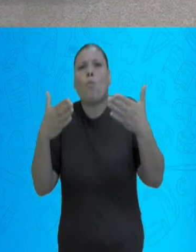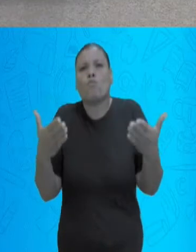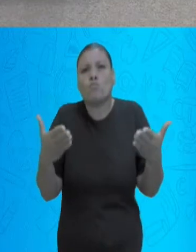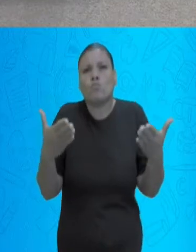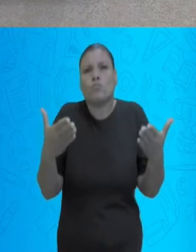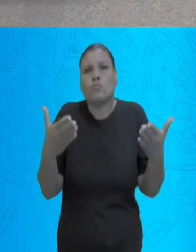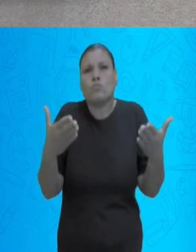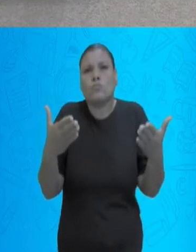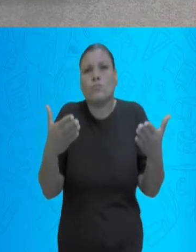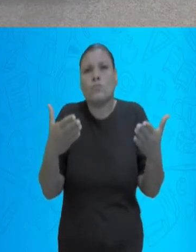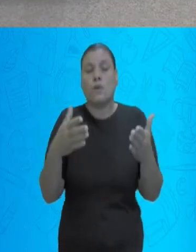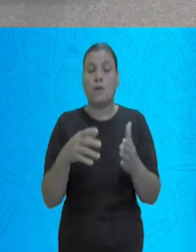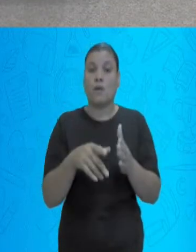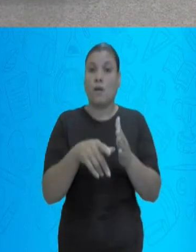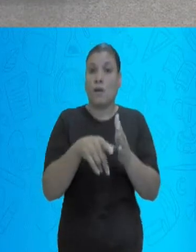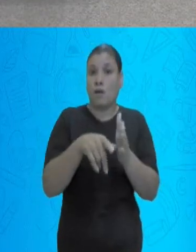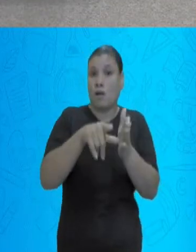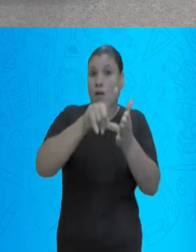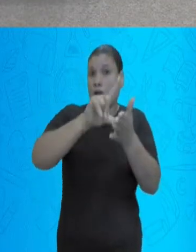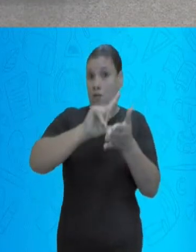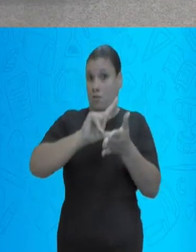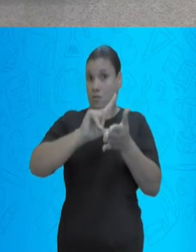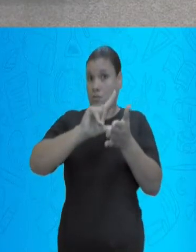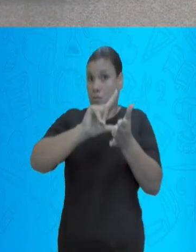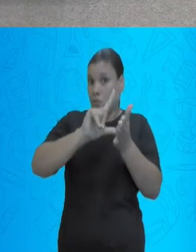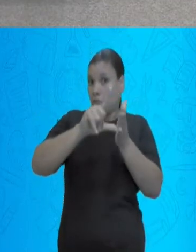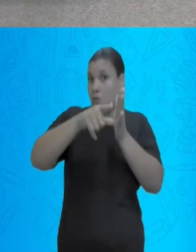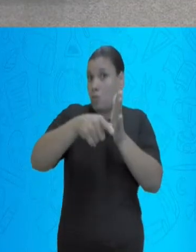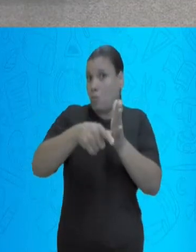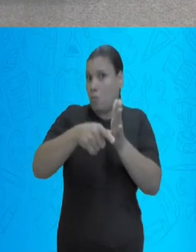é chamado nessas situações.